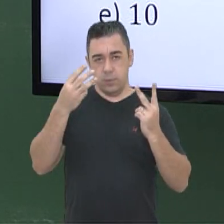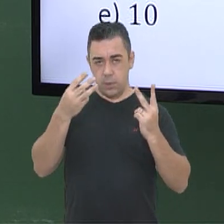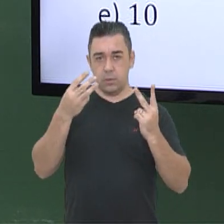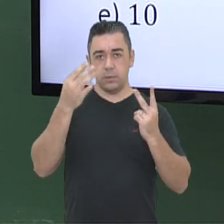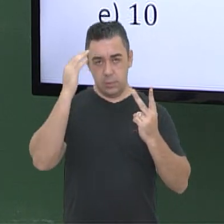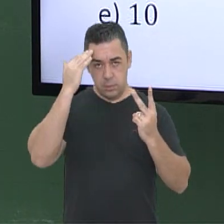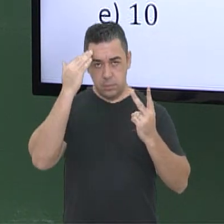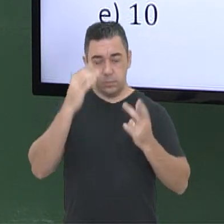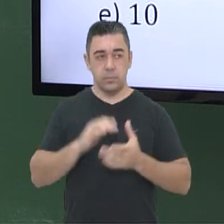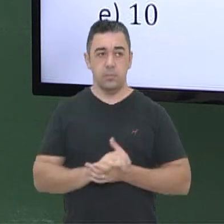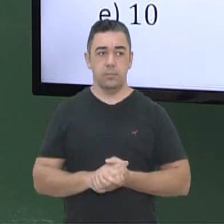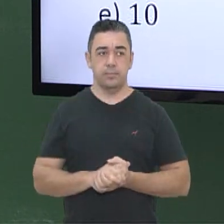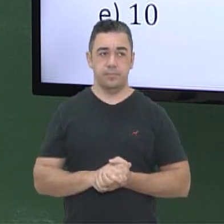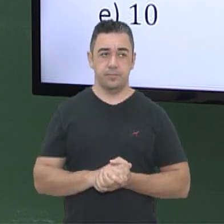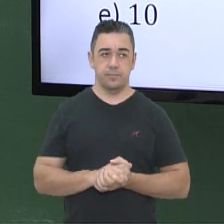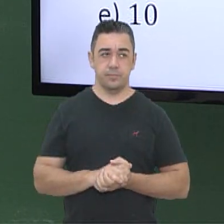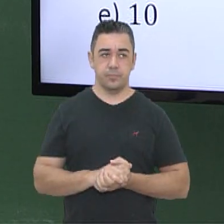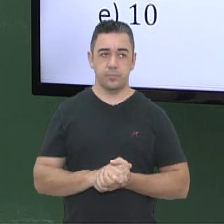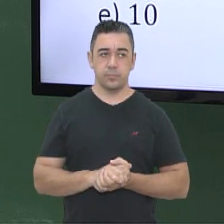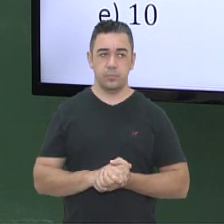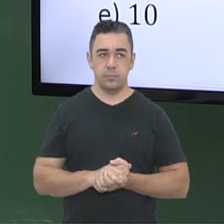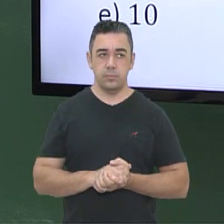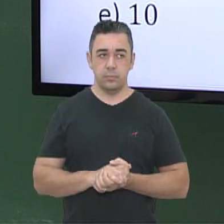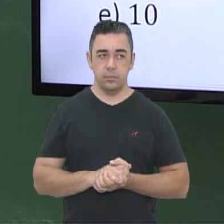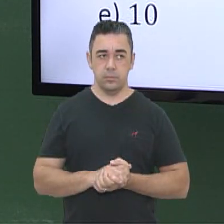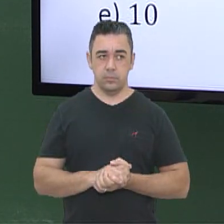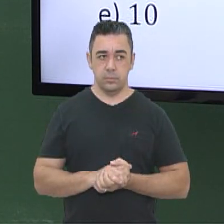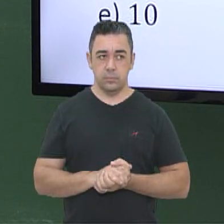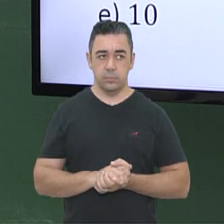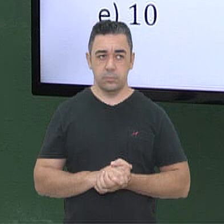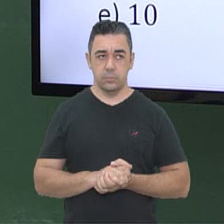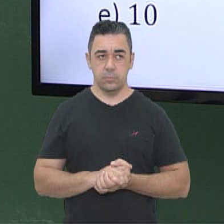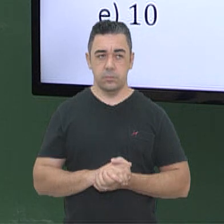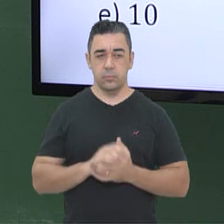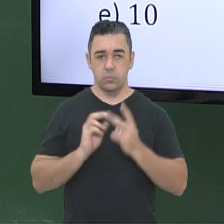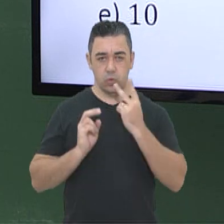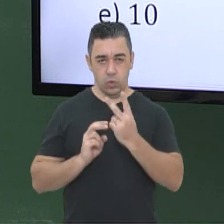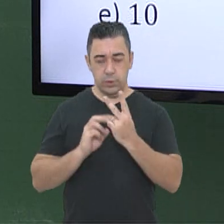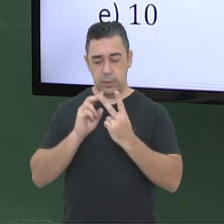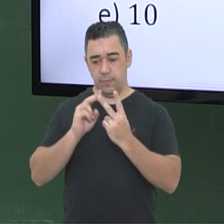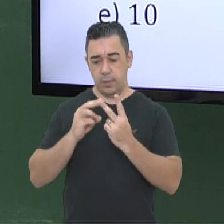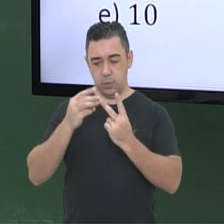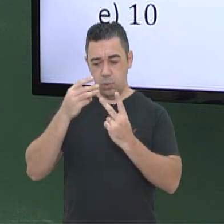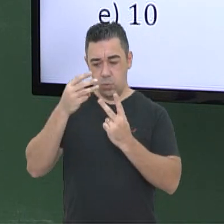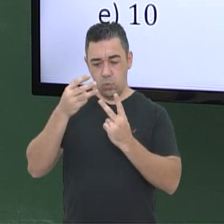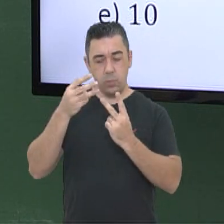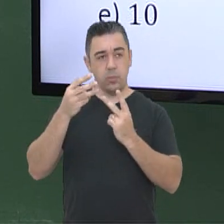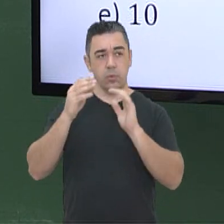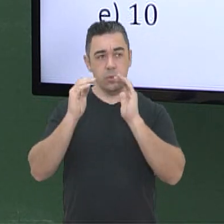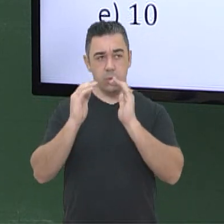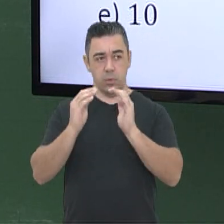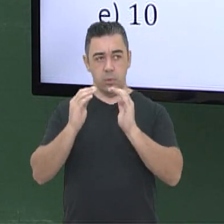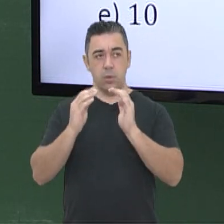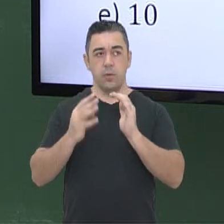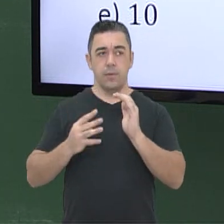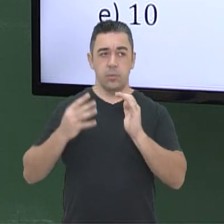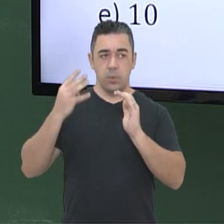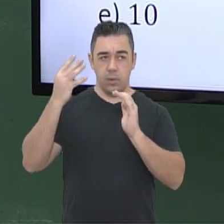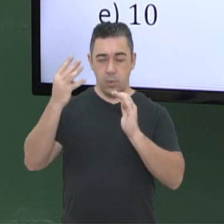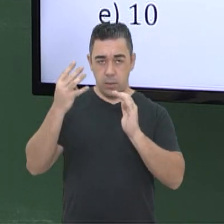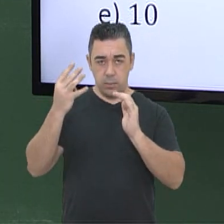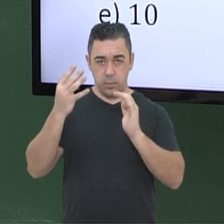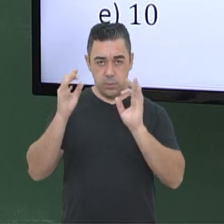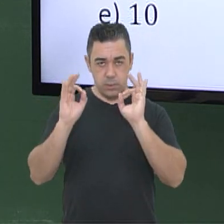tá? Então, eu vou ficar com raiz cúbica de 2 elevado ao cubo